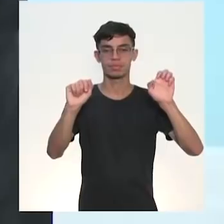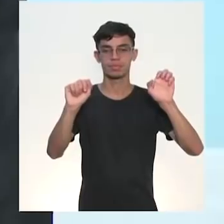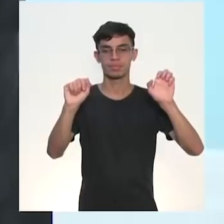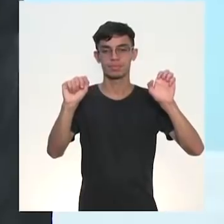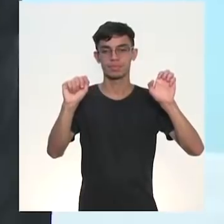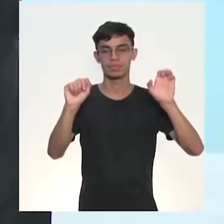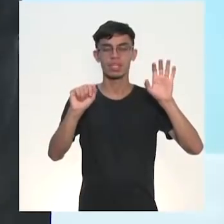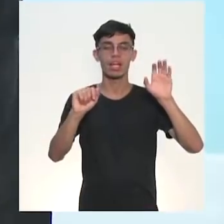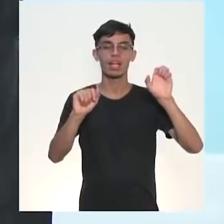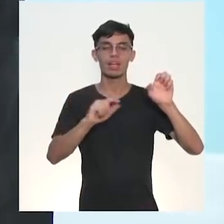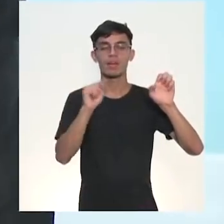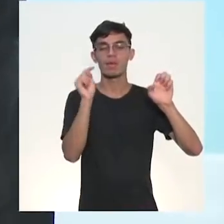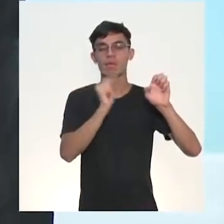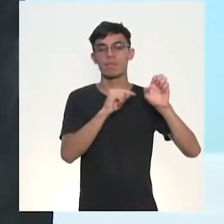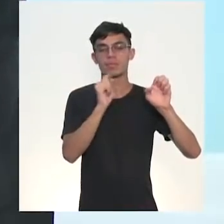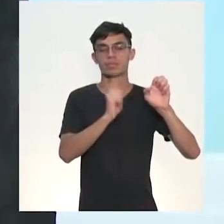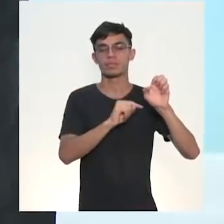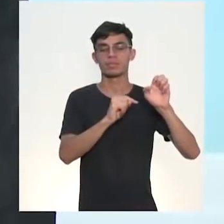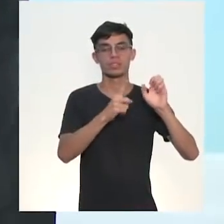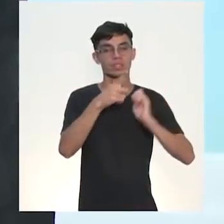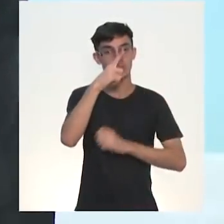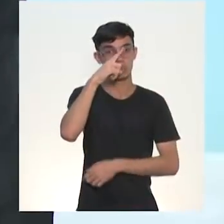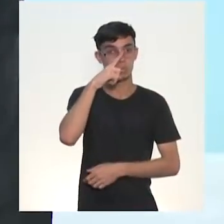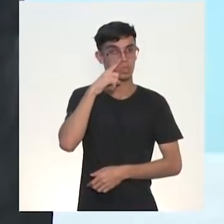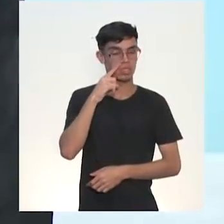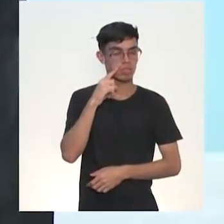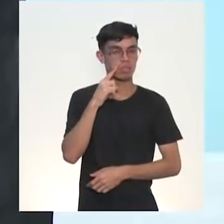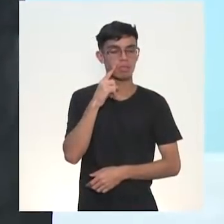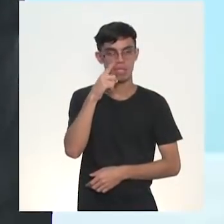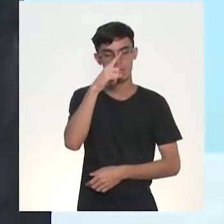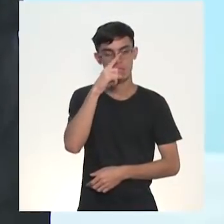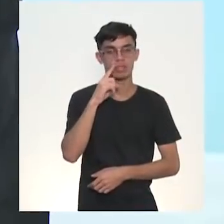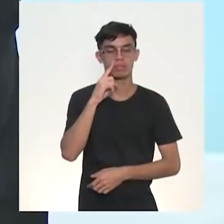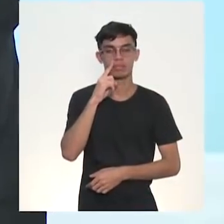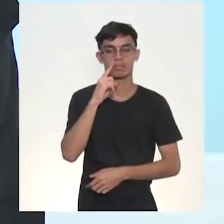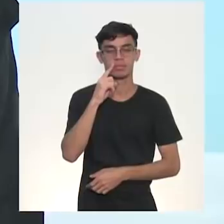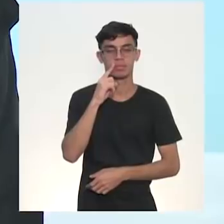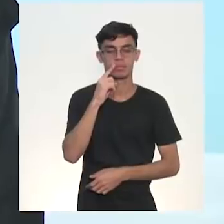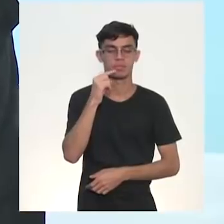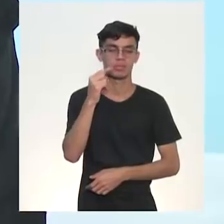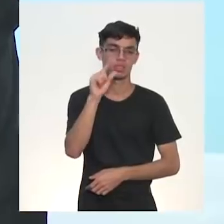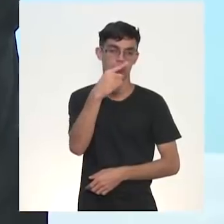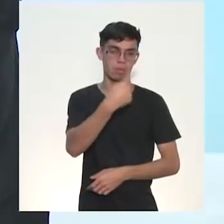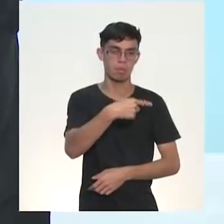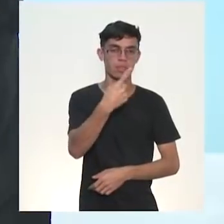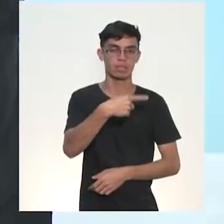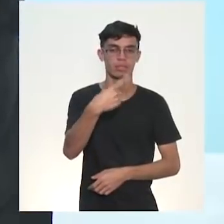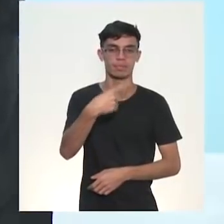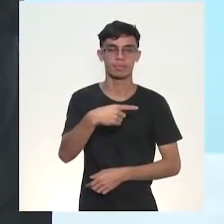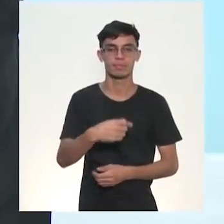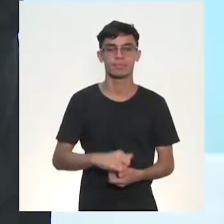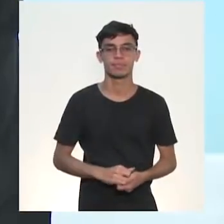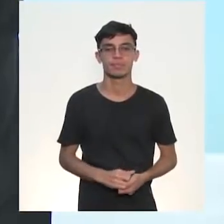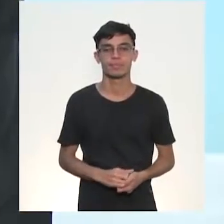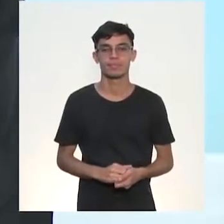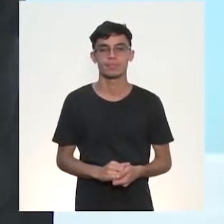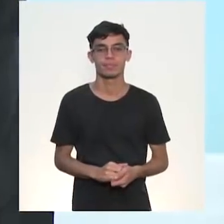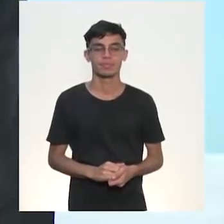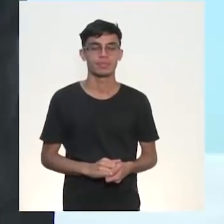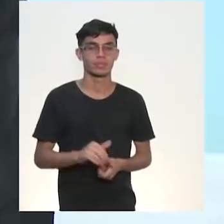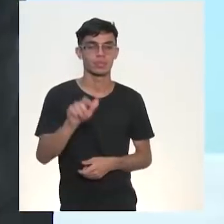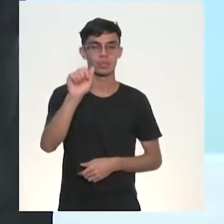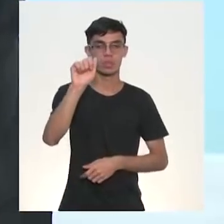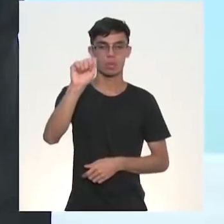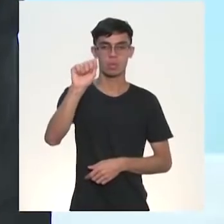esse daqui, da lâmpada incandescente, é menos eficiente, né? Olha a certificação dele lá, né? Então, eu compraria um aparelho que vem aqui com essa certificação A,